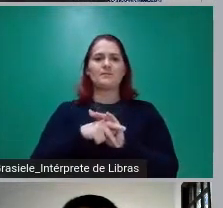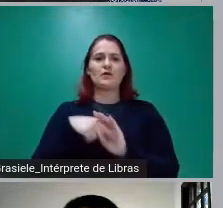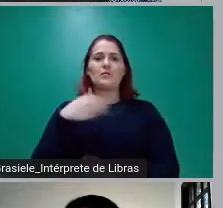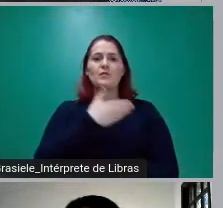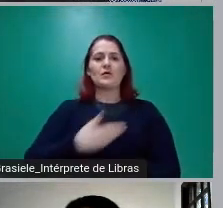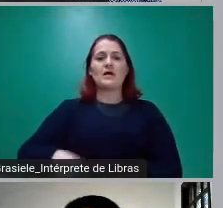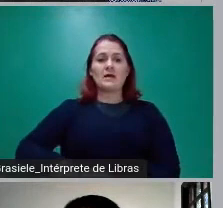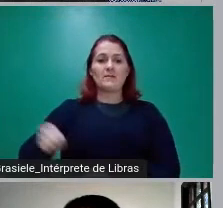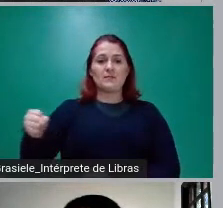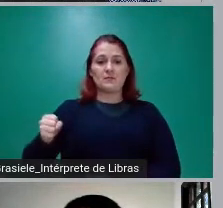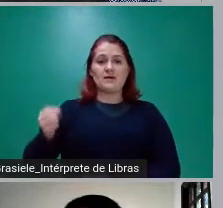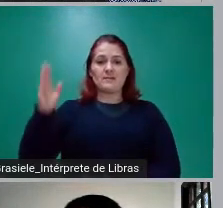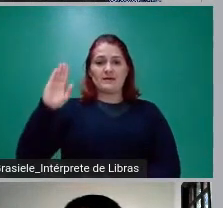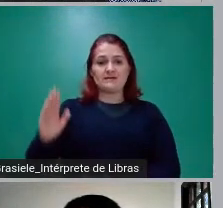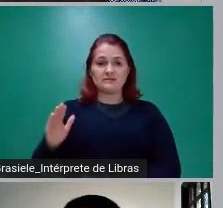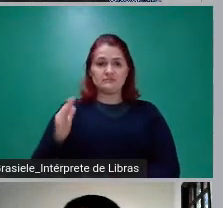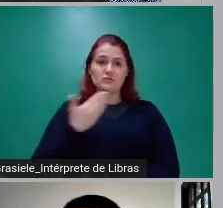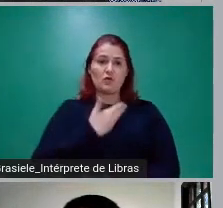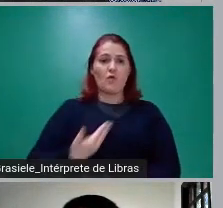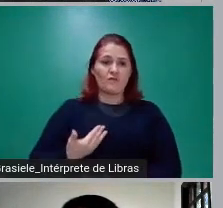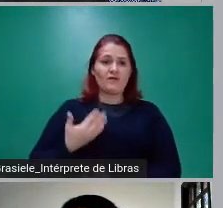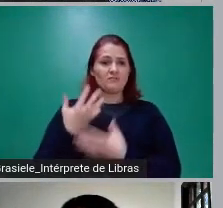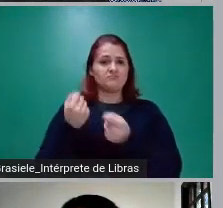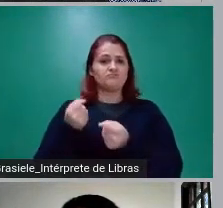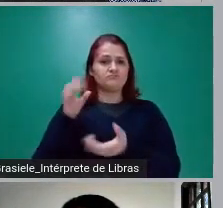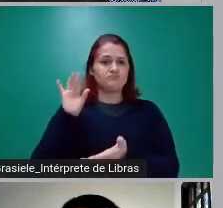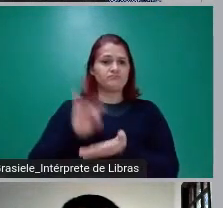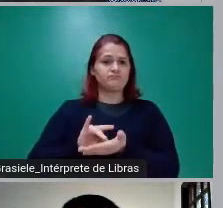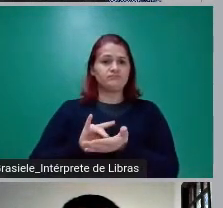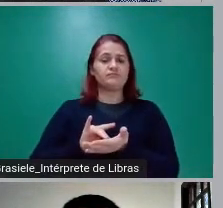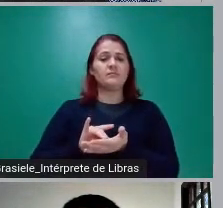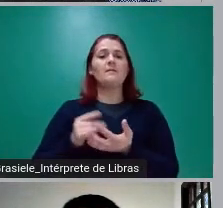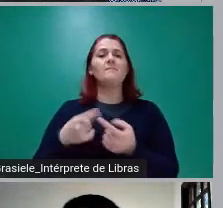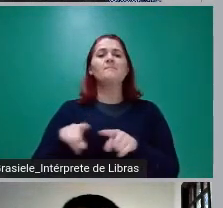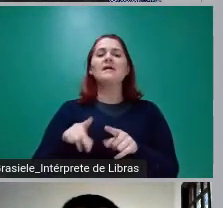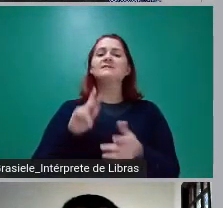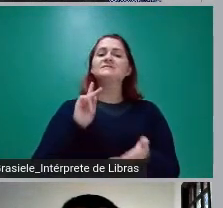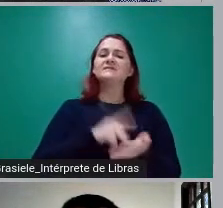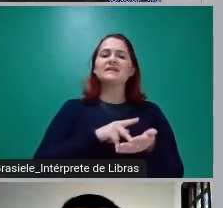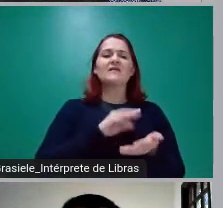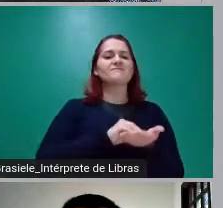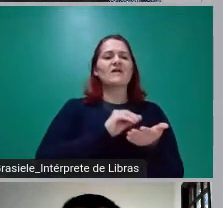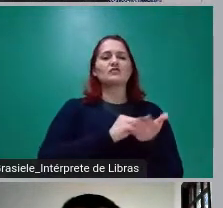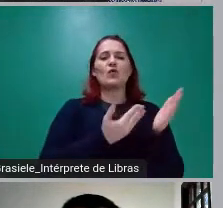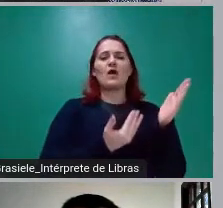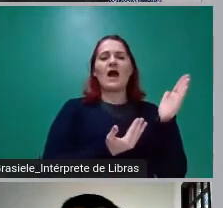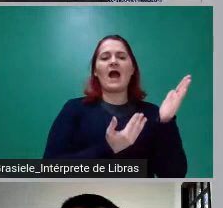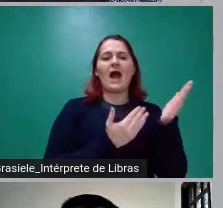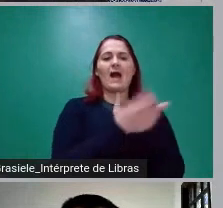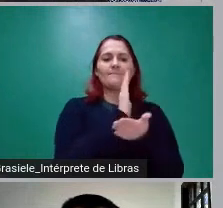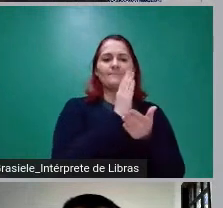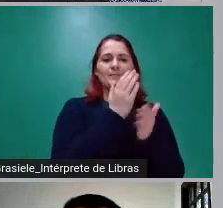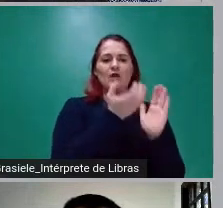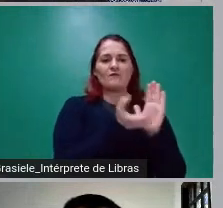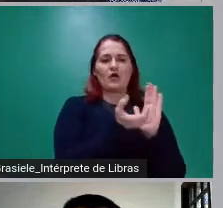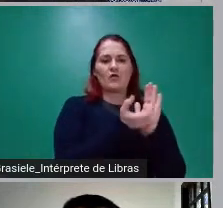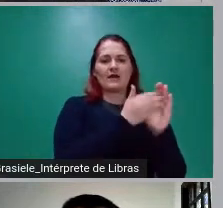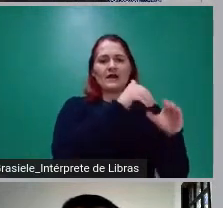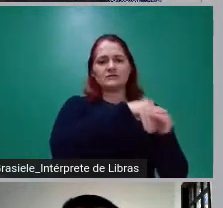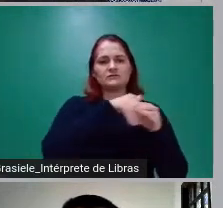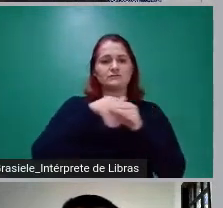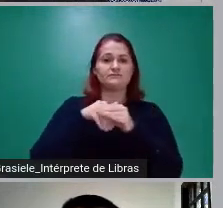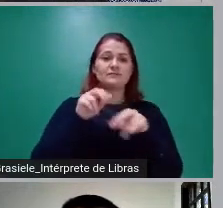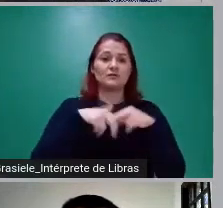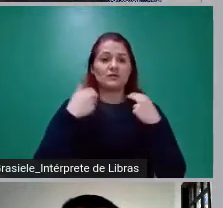Brasil, deveriam ser submetidos, o que não aconteceu à aprovação do Congresso. Então, a responsabilidade do Banco Central foi passar por cima do